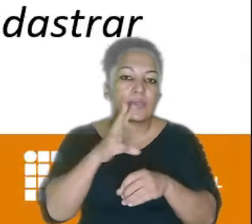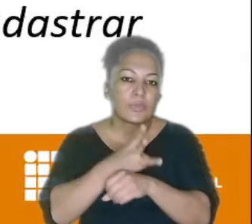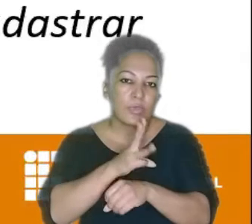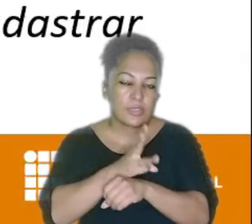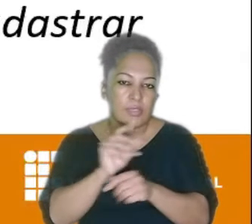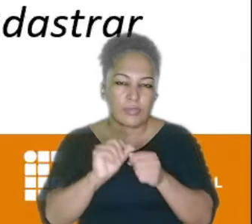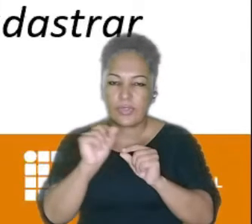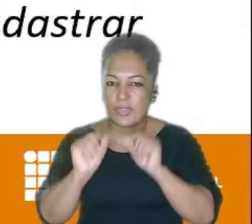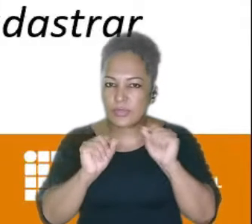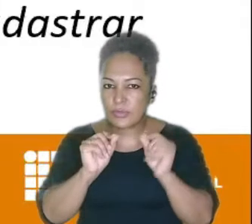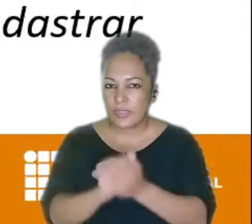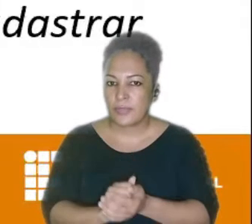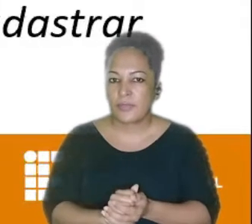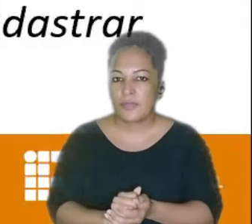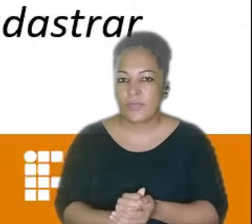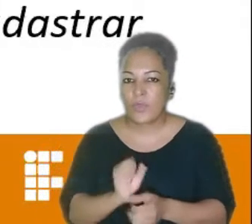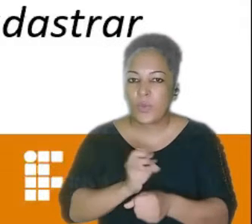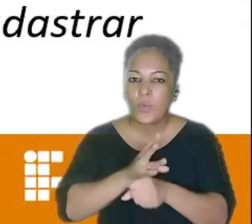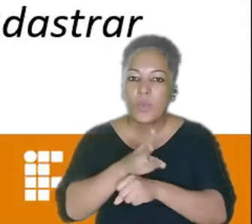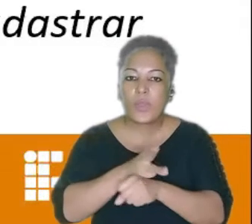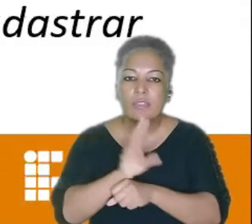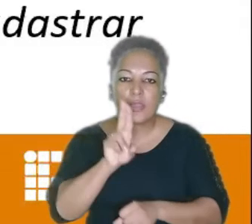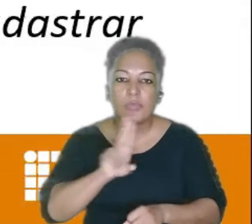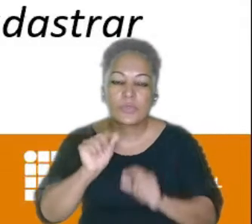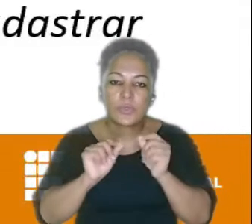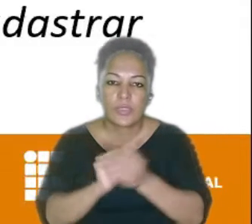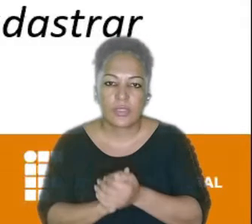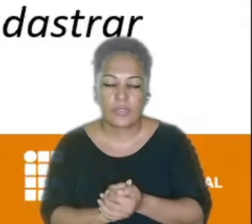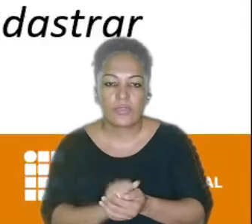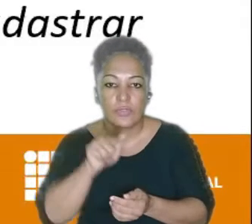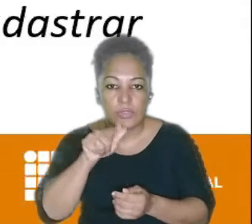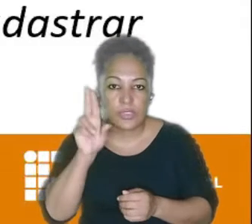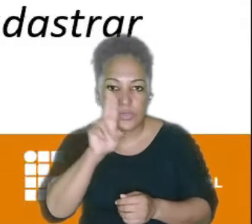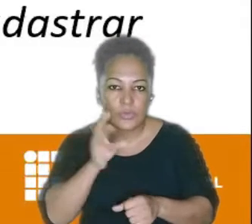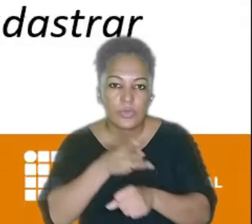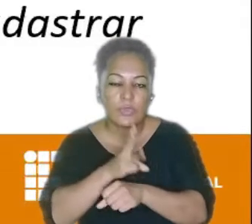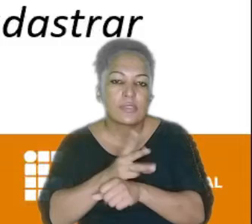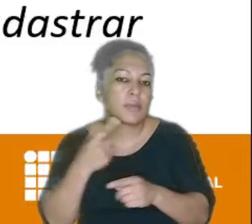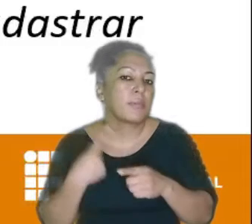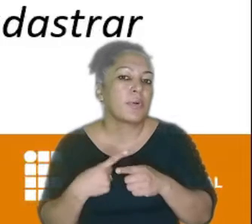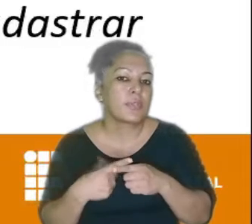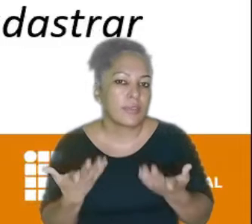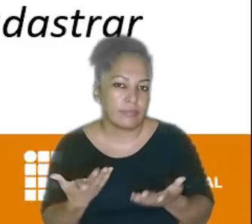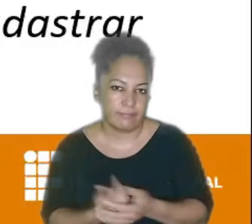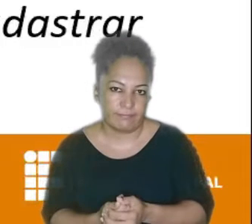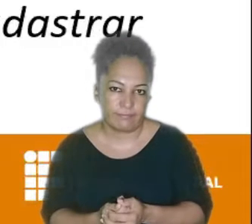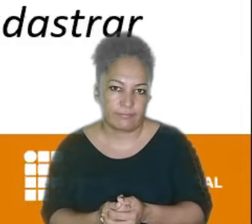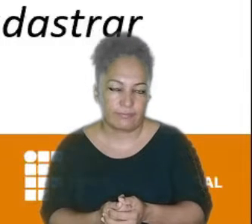que a gente poderia dizer que o WhatsApp possui? Quais são as funcionalidades do WhatsApp?